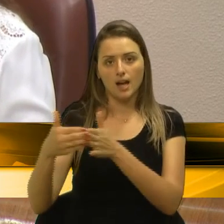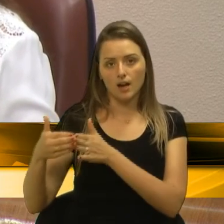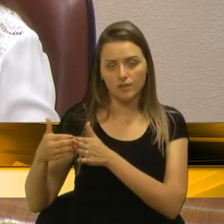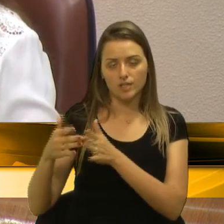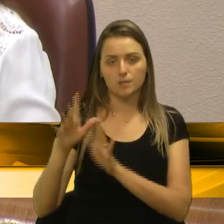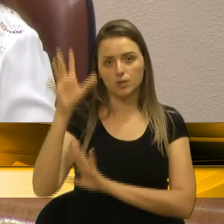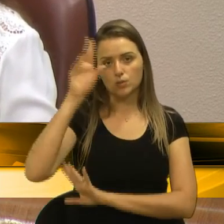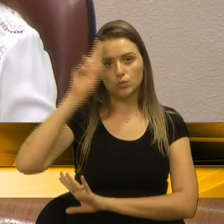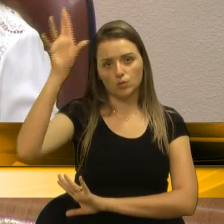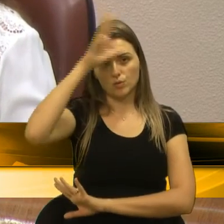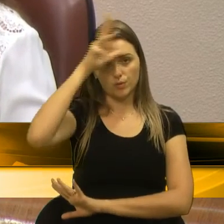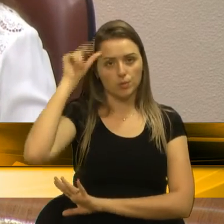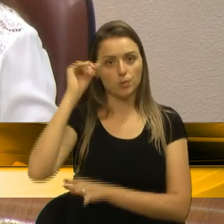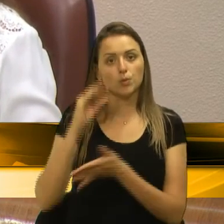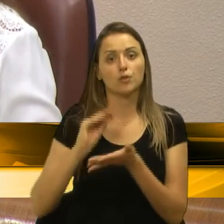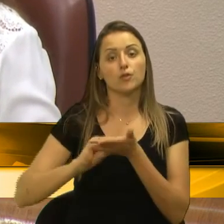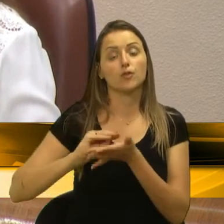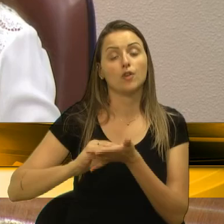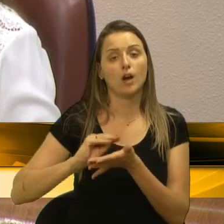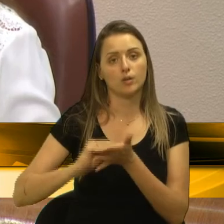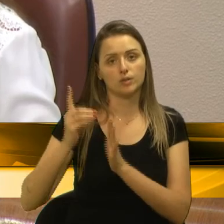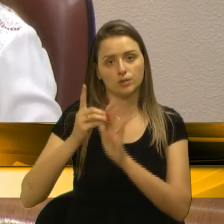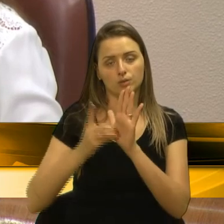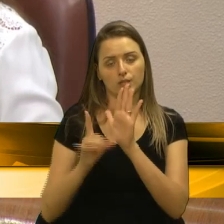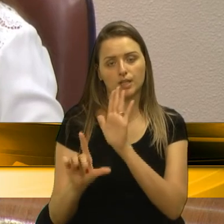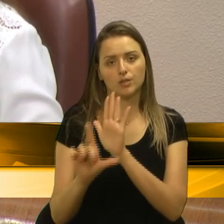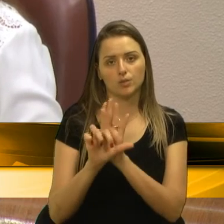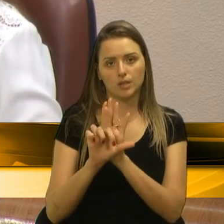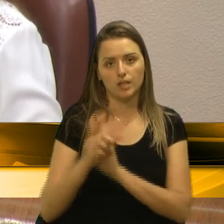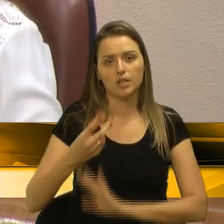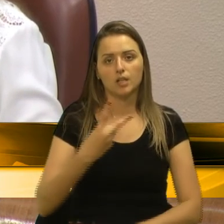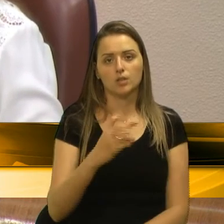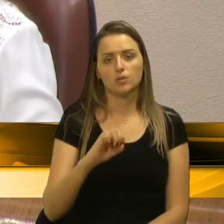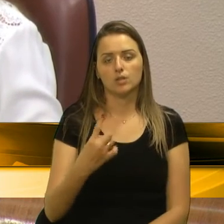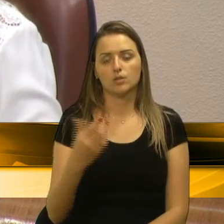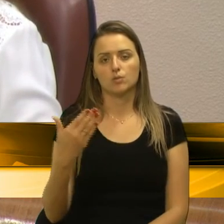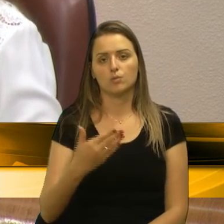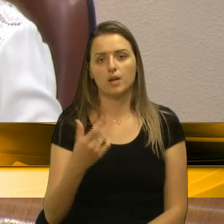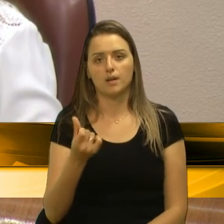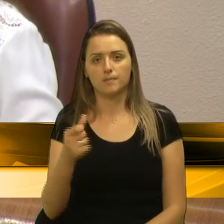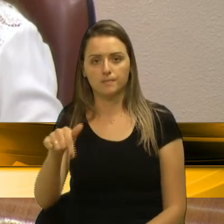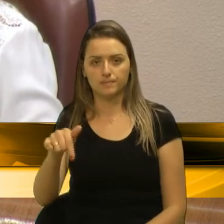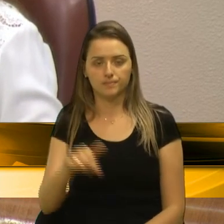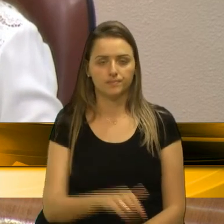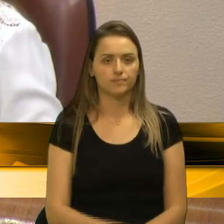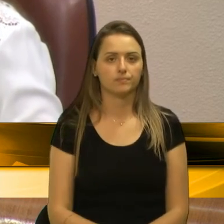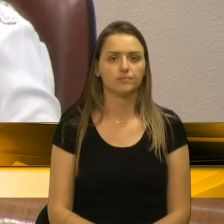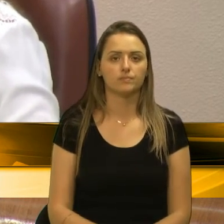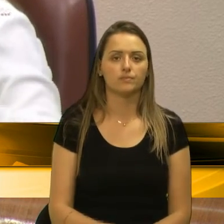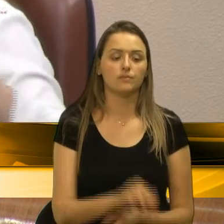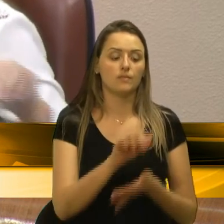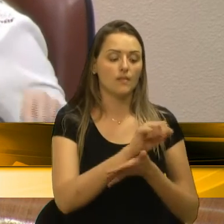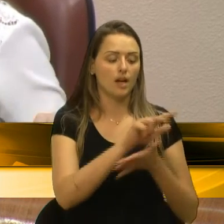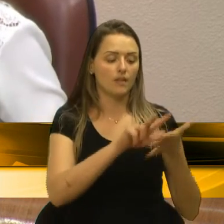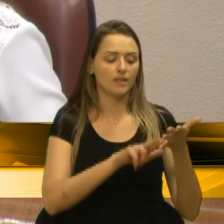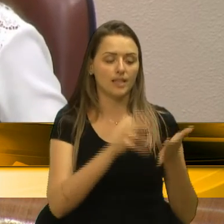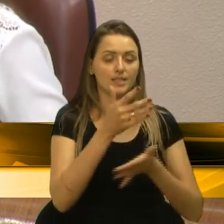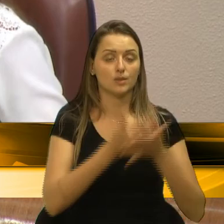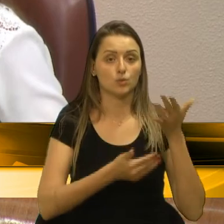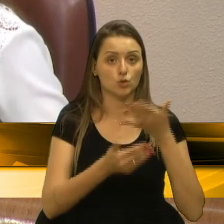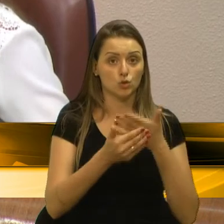prefeito municipal por ausência de previsão do Decreto-Lei número 201/67. A análise dos autos demonstra